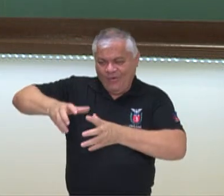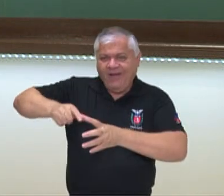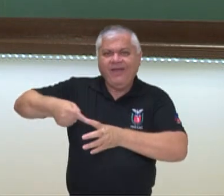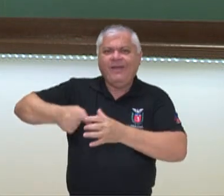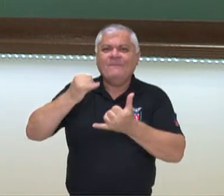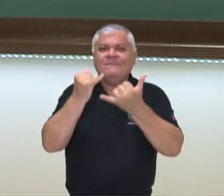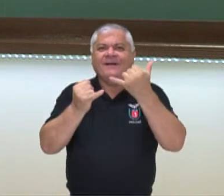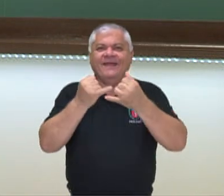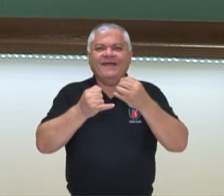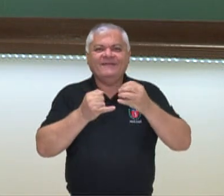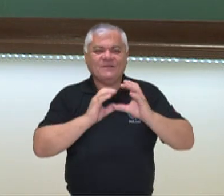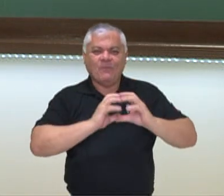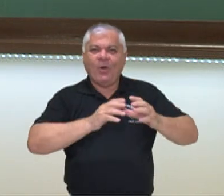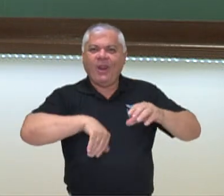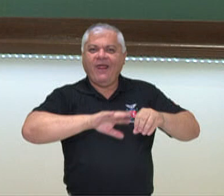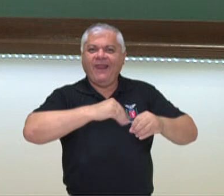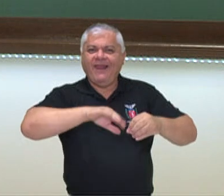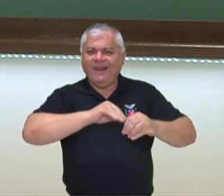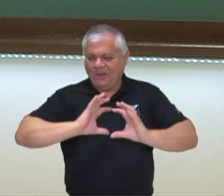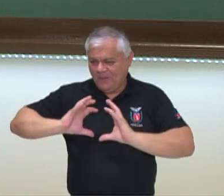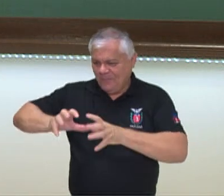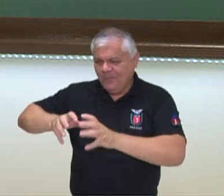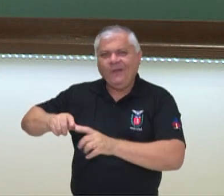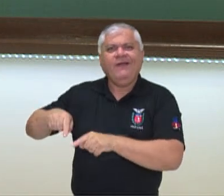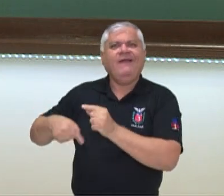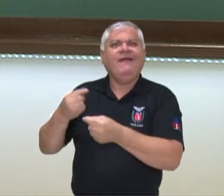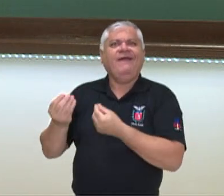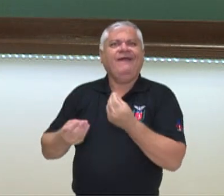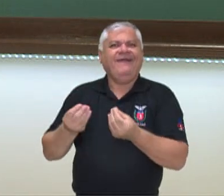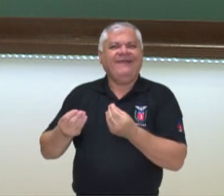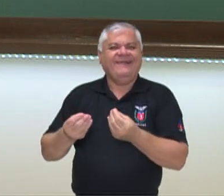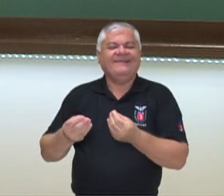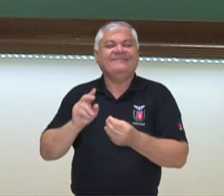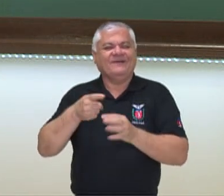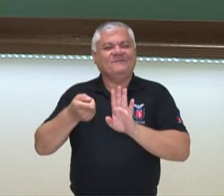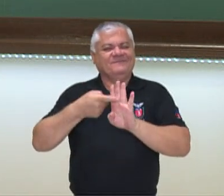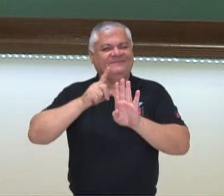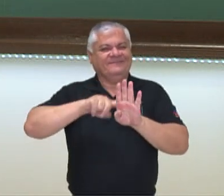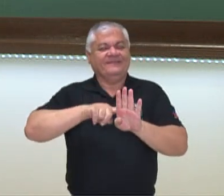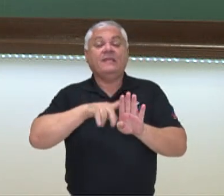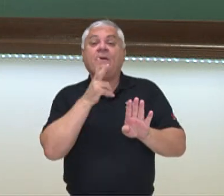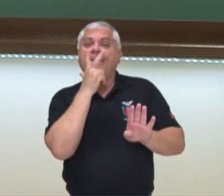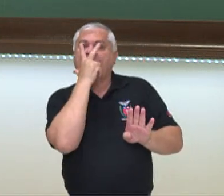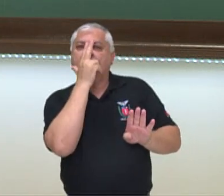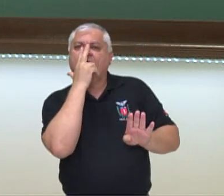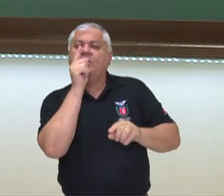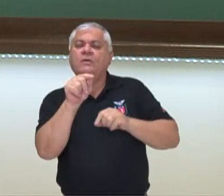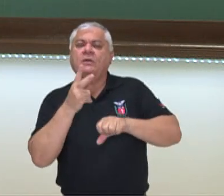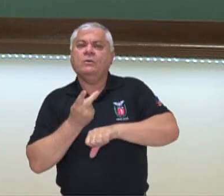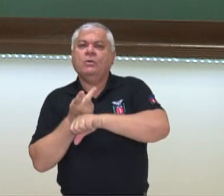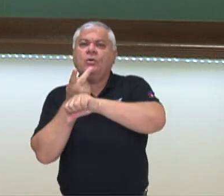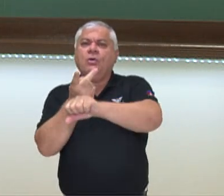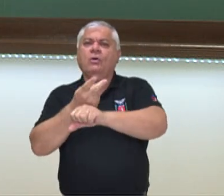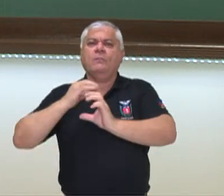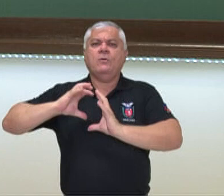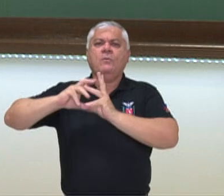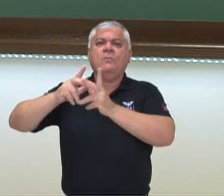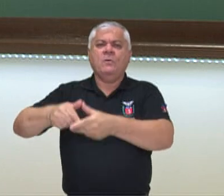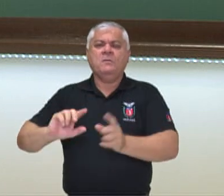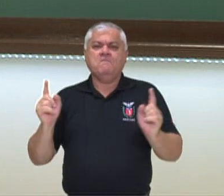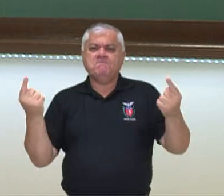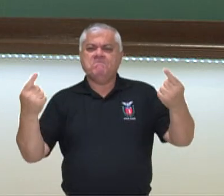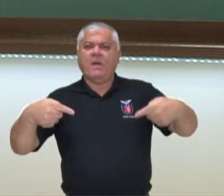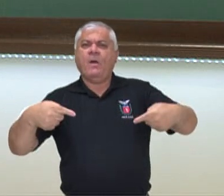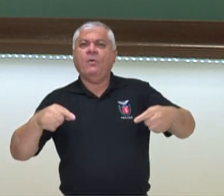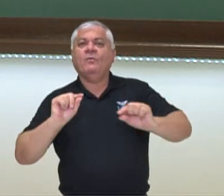é tão popular no mundo todo que o evento máximo dele, a Copa do Mundo entre as seleções, ele